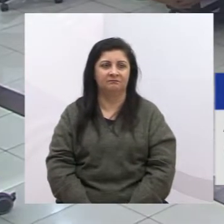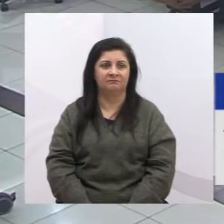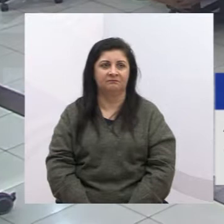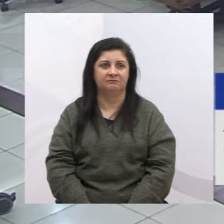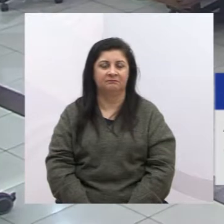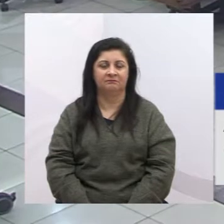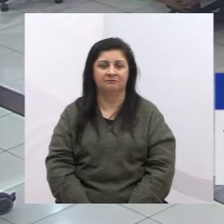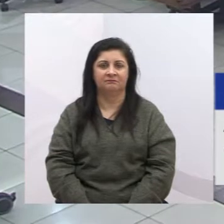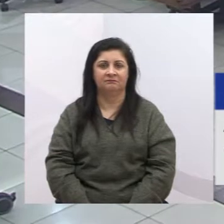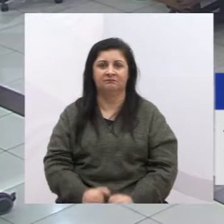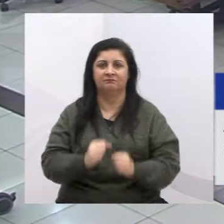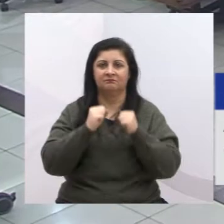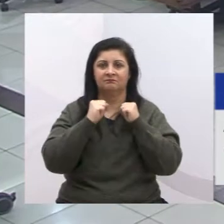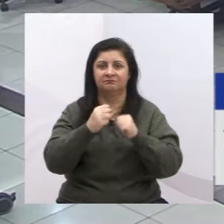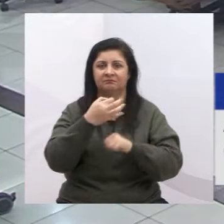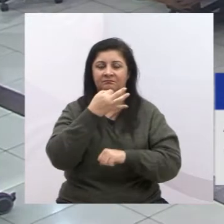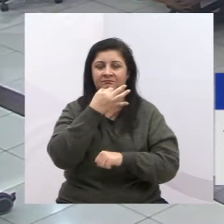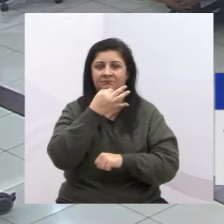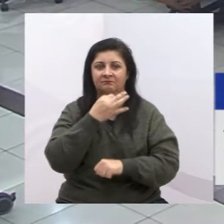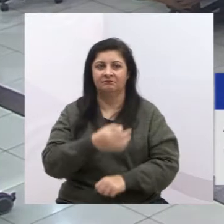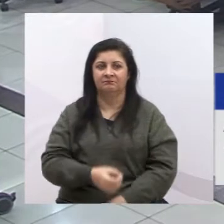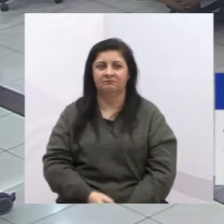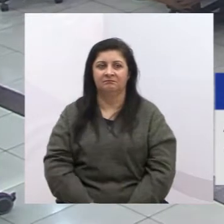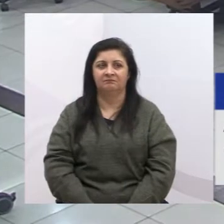O projeto continua em discussão.